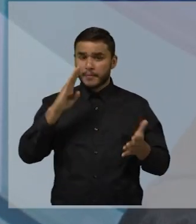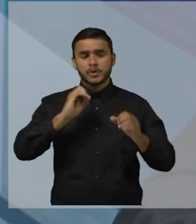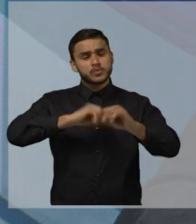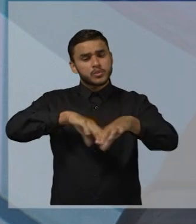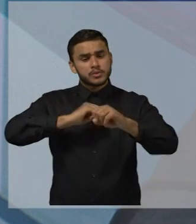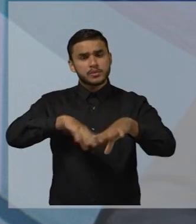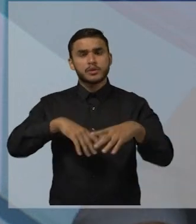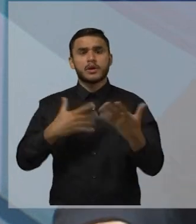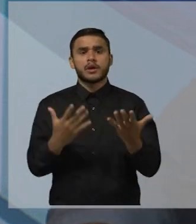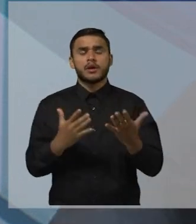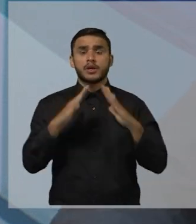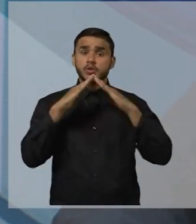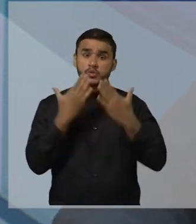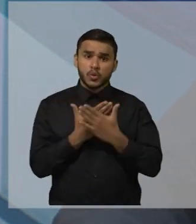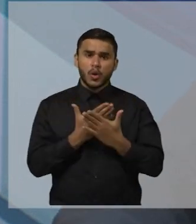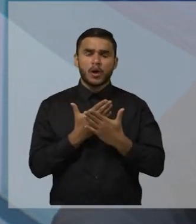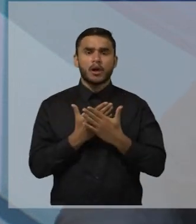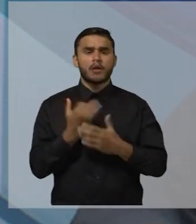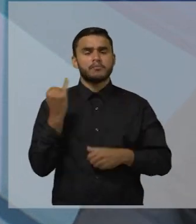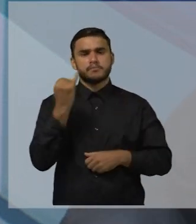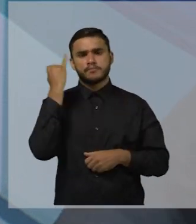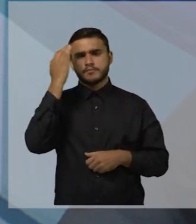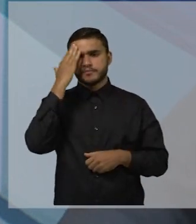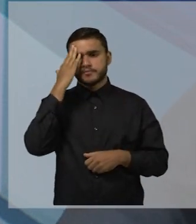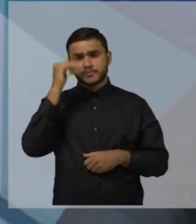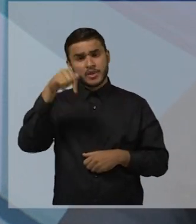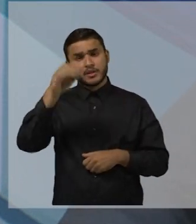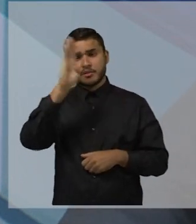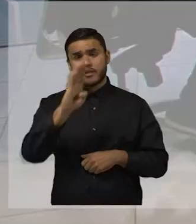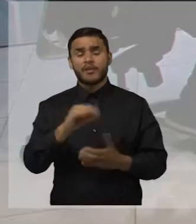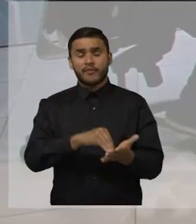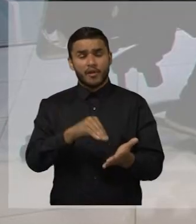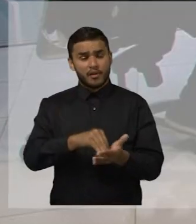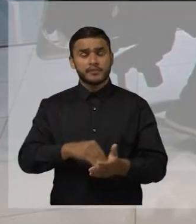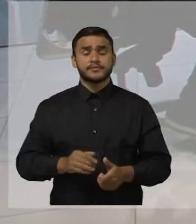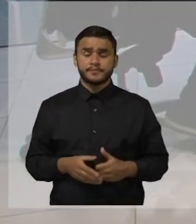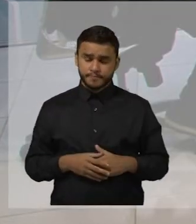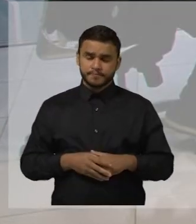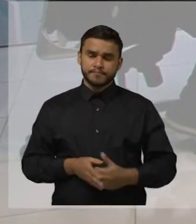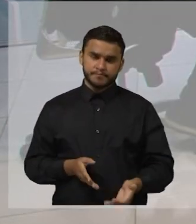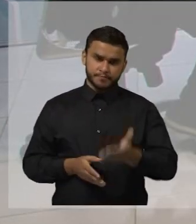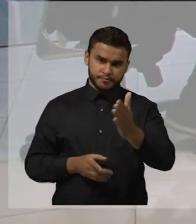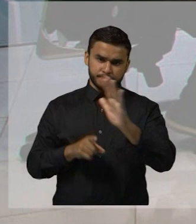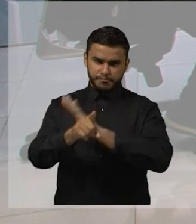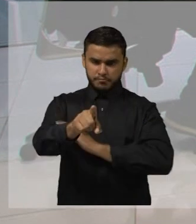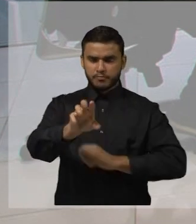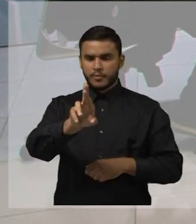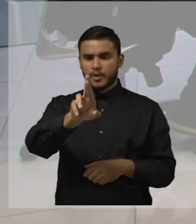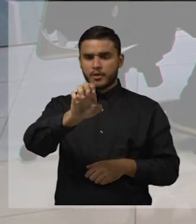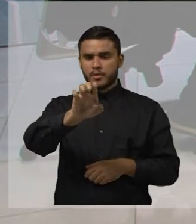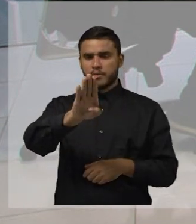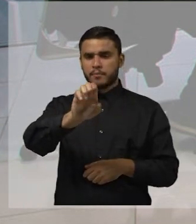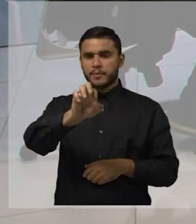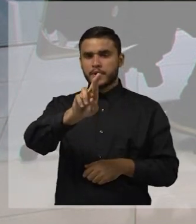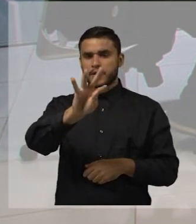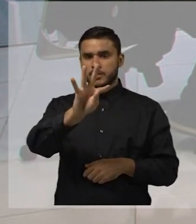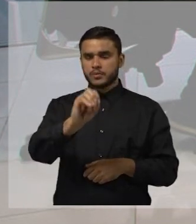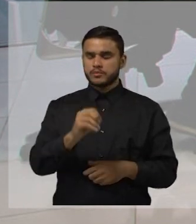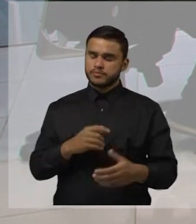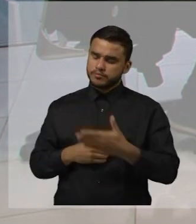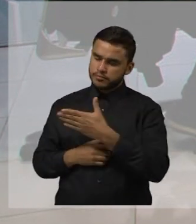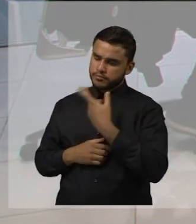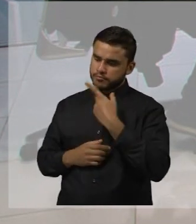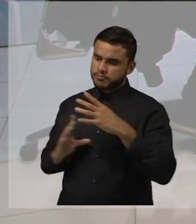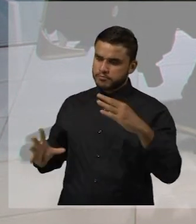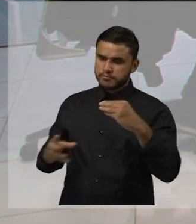sobretudo, da falta de prioridade na escola, da educação, que é uma marca, infelizmente, da nossa República. Professor Roberto Martins